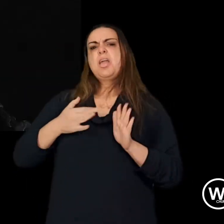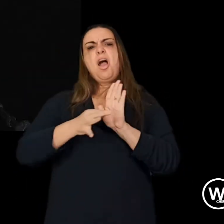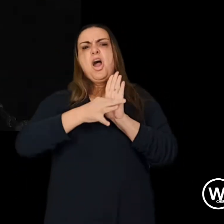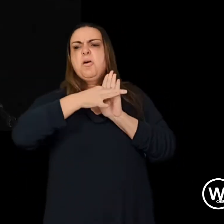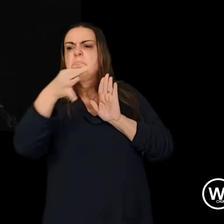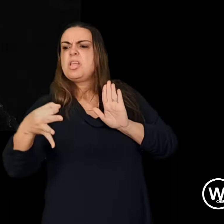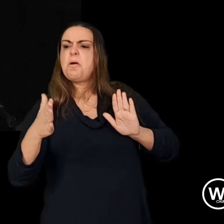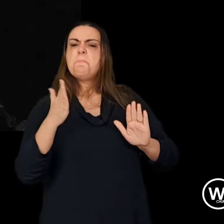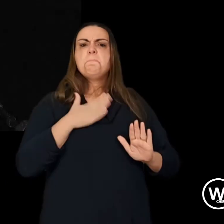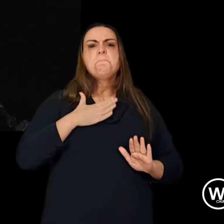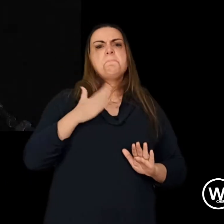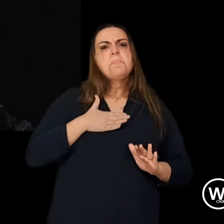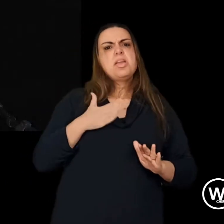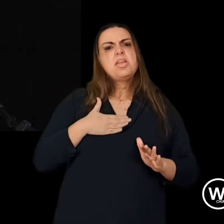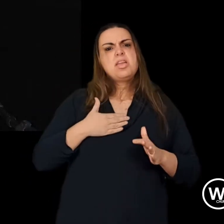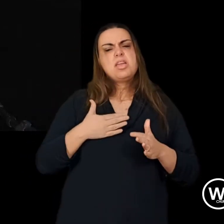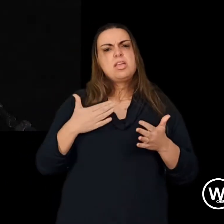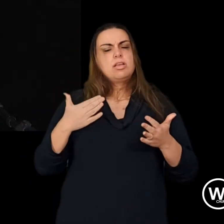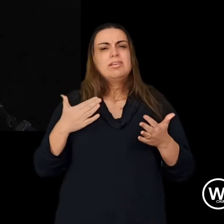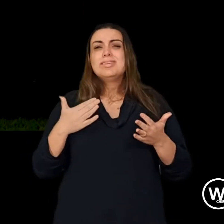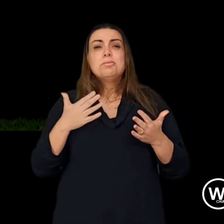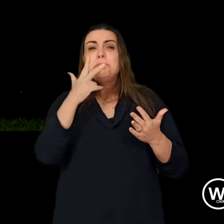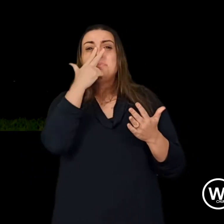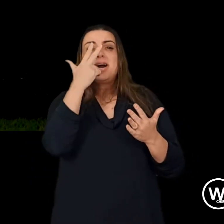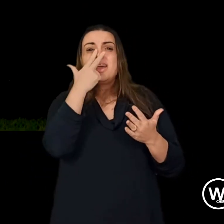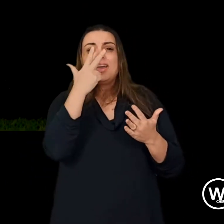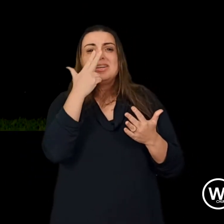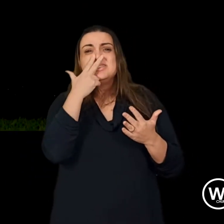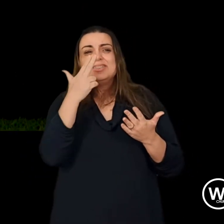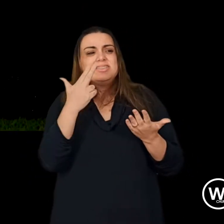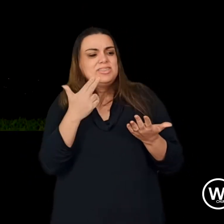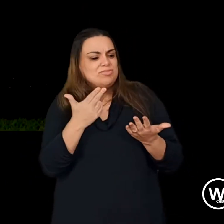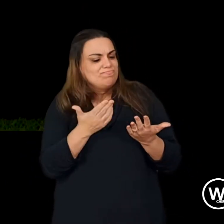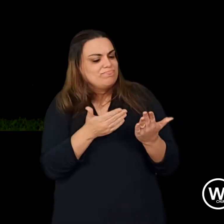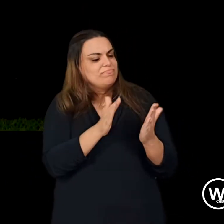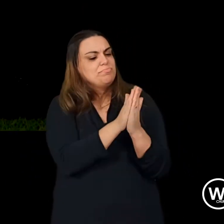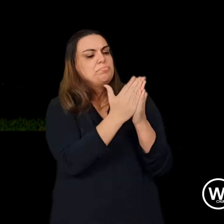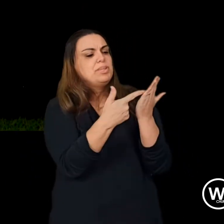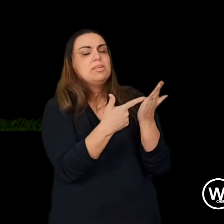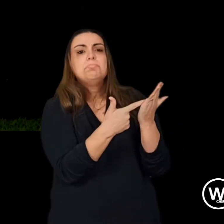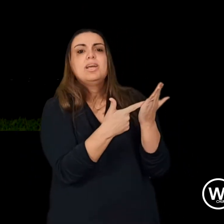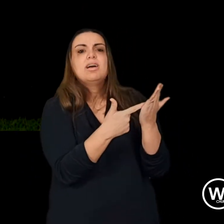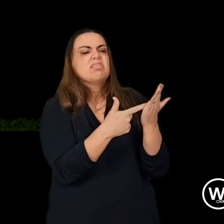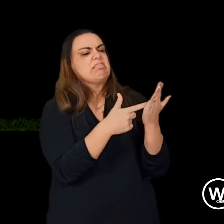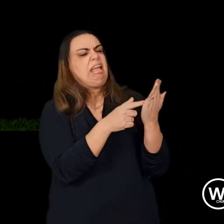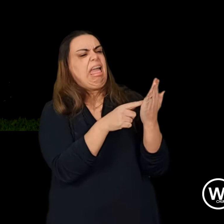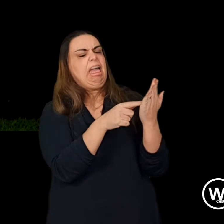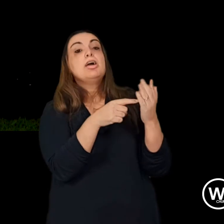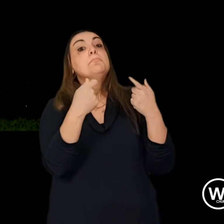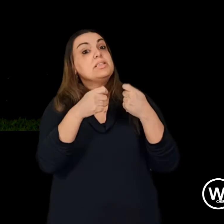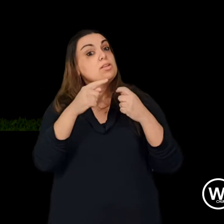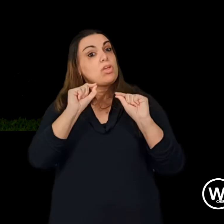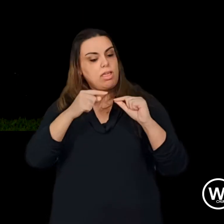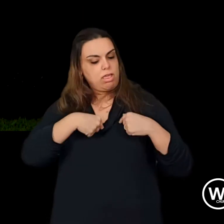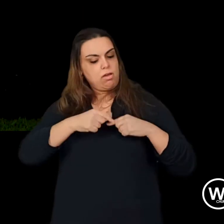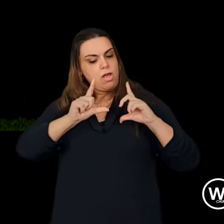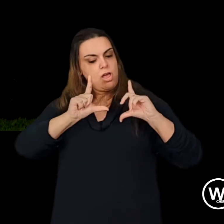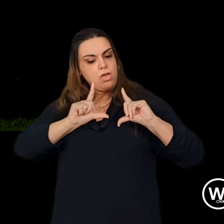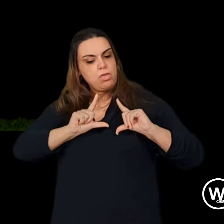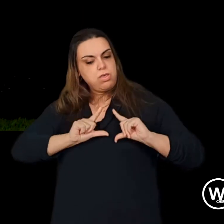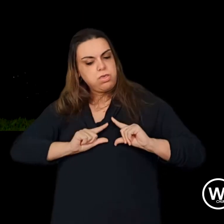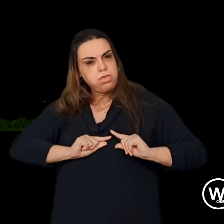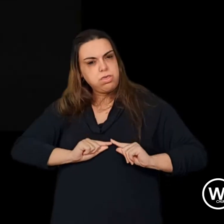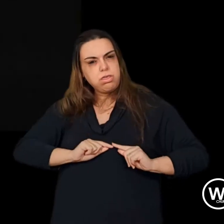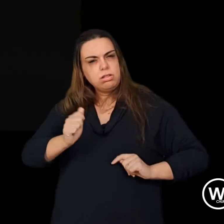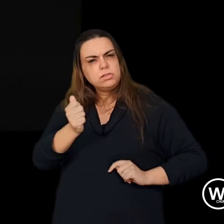receber as verdades e os sonhos de Deus. Por isso que a palavra vai nos dizer que precisamos esvaziar. Como